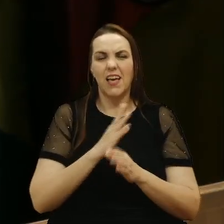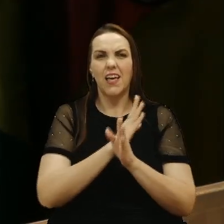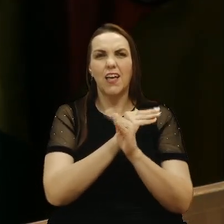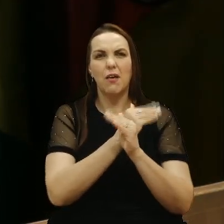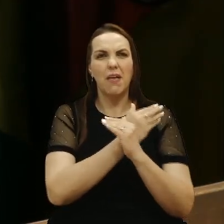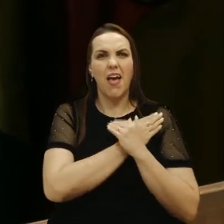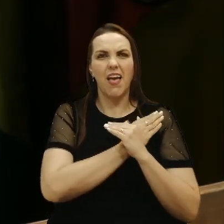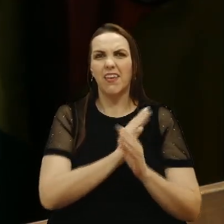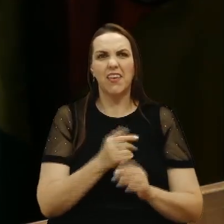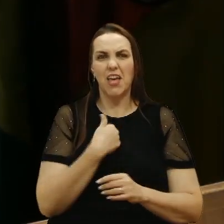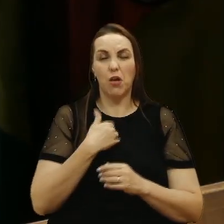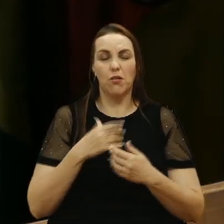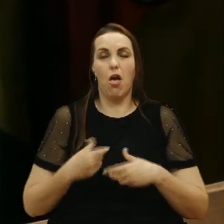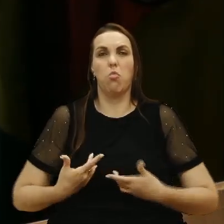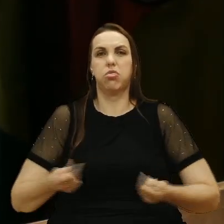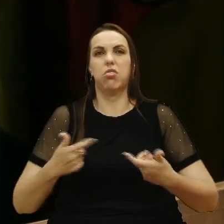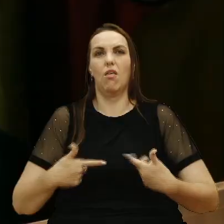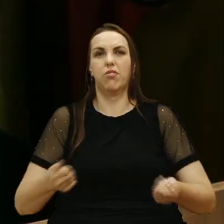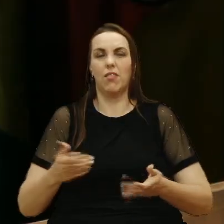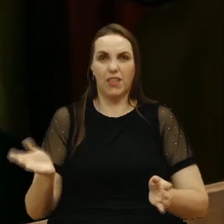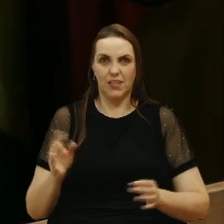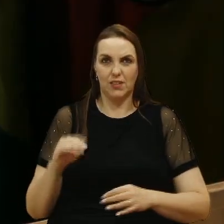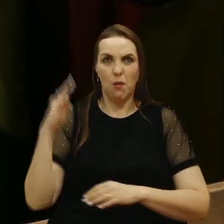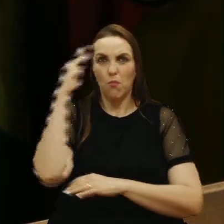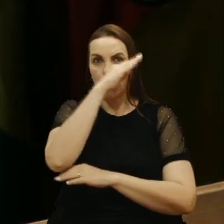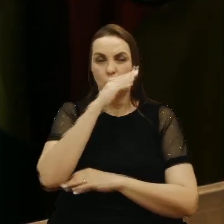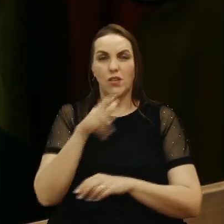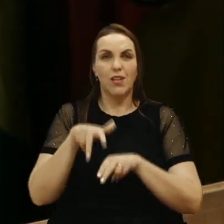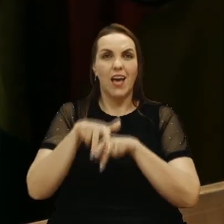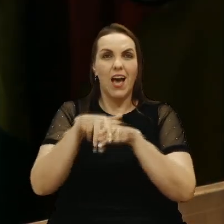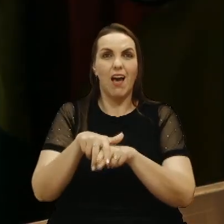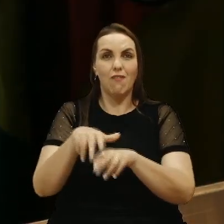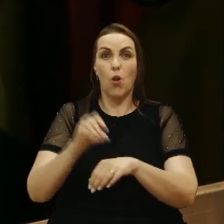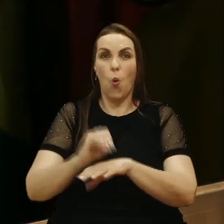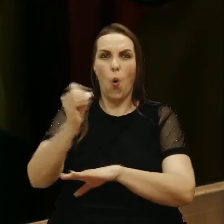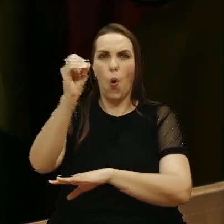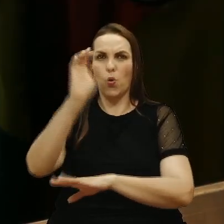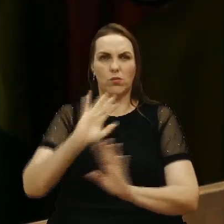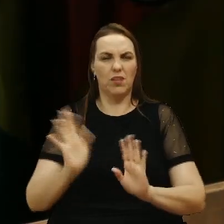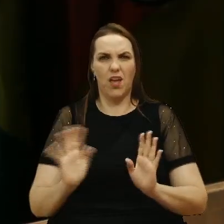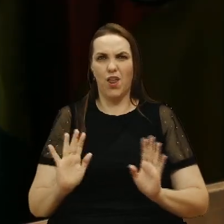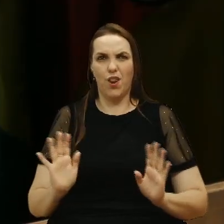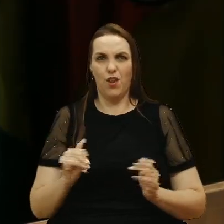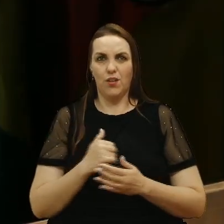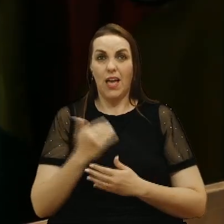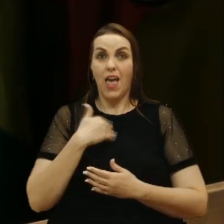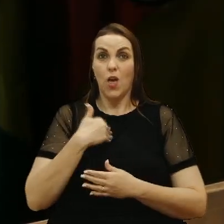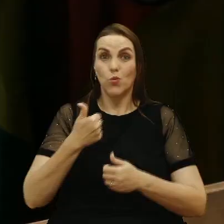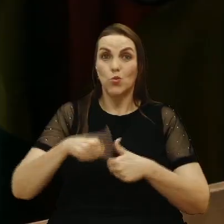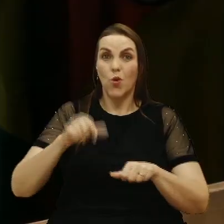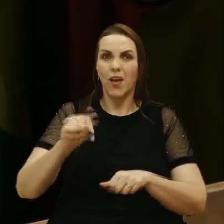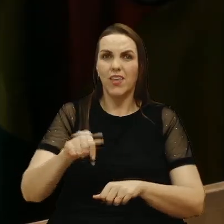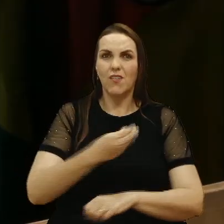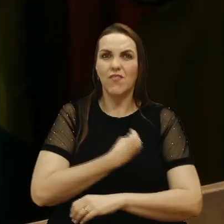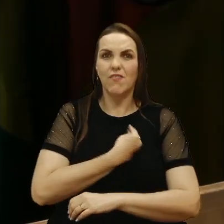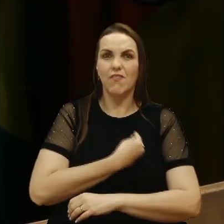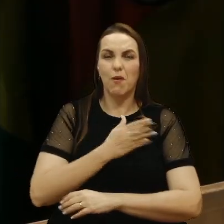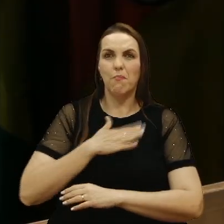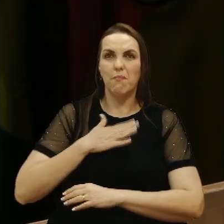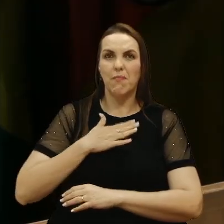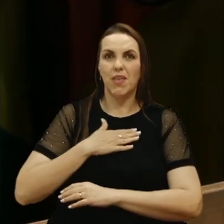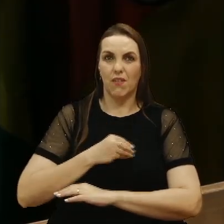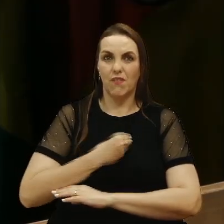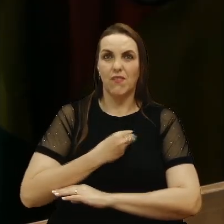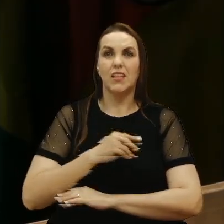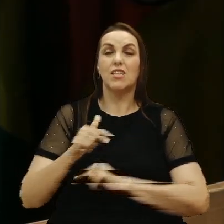esbanjo, não faço igual o Bolsonaro que ganha cavalo de ouro. Eu estou aqui para viver a vida